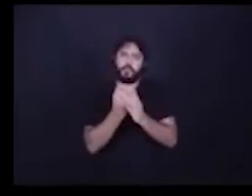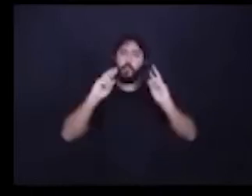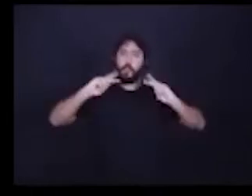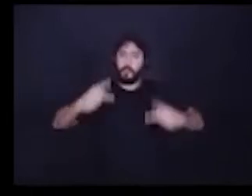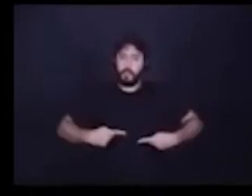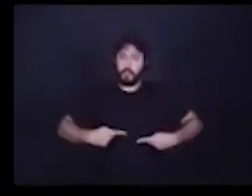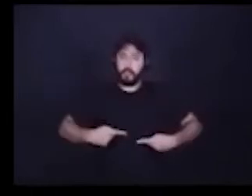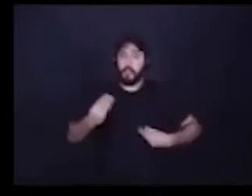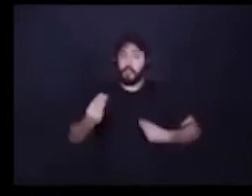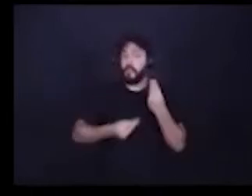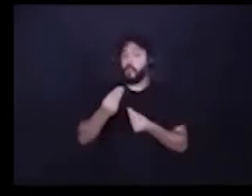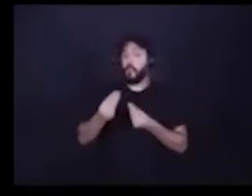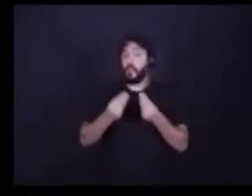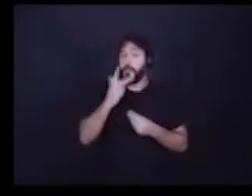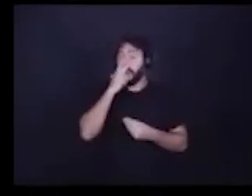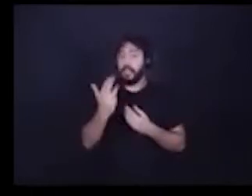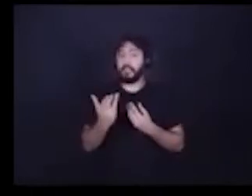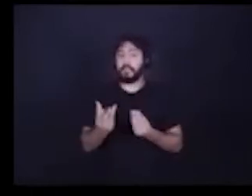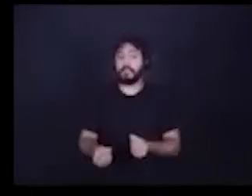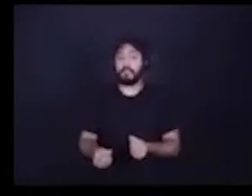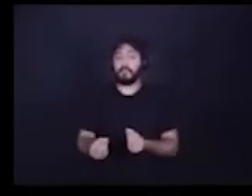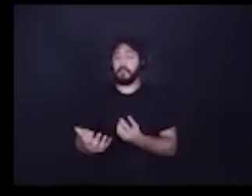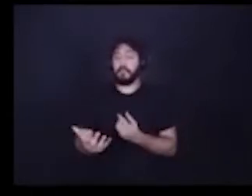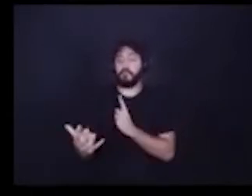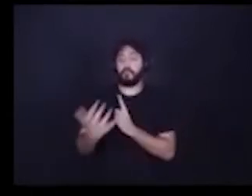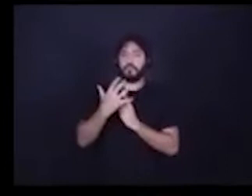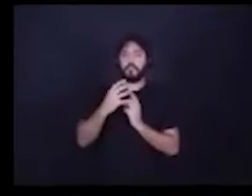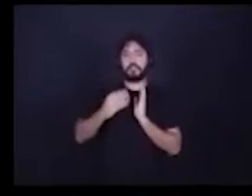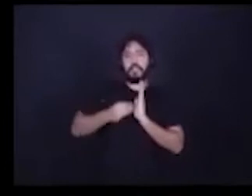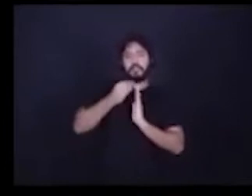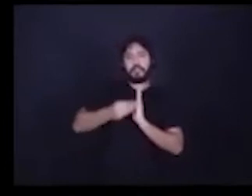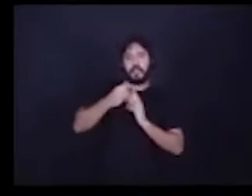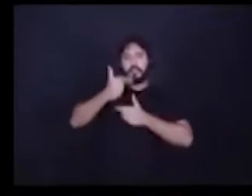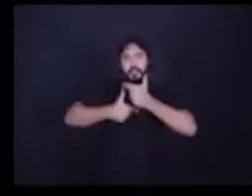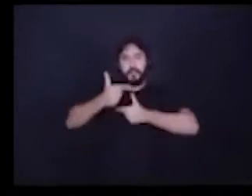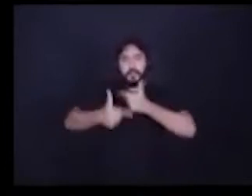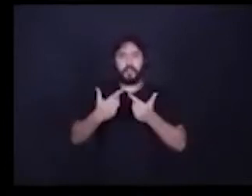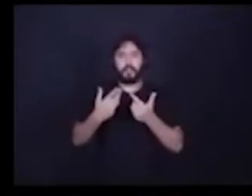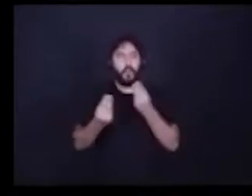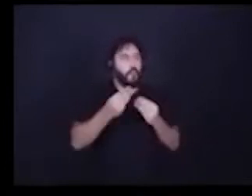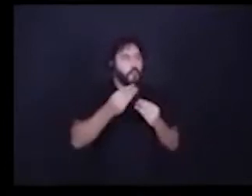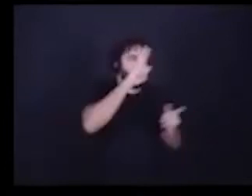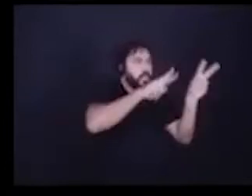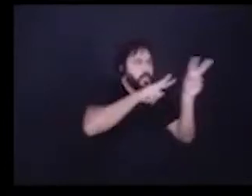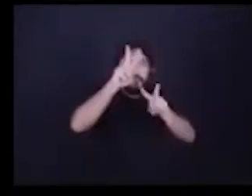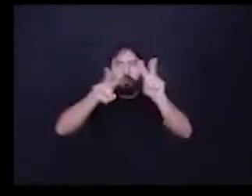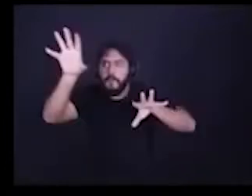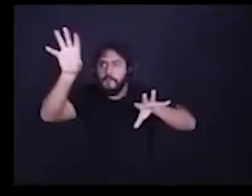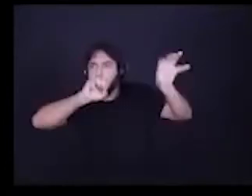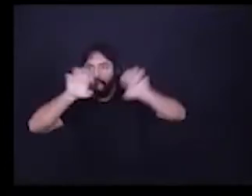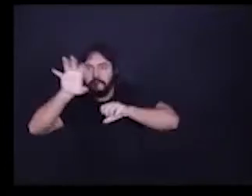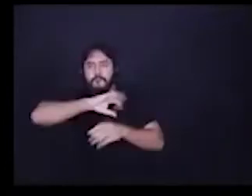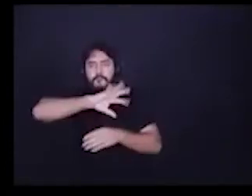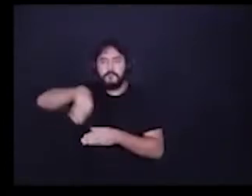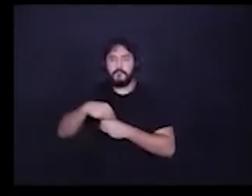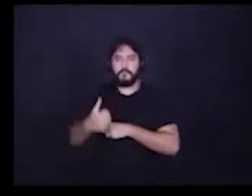são combustível para o trabalho de design, se relacionam com as visualidades. Isso me fez, alguns